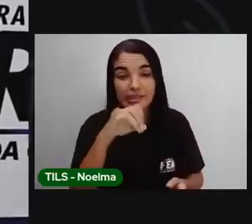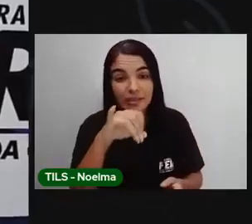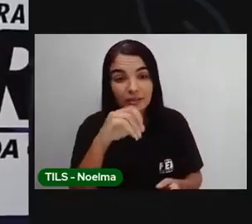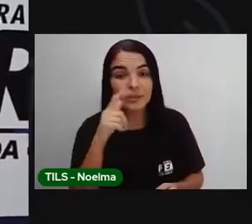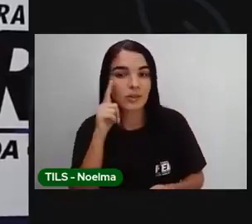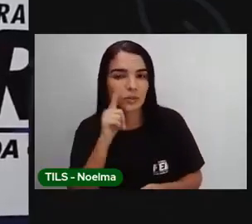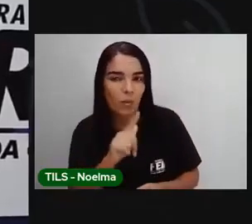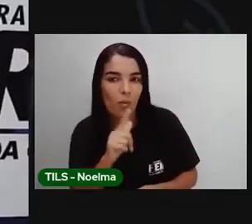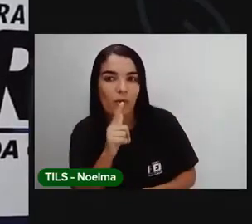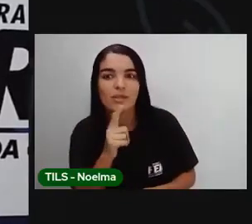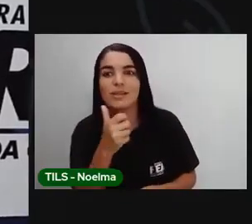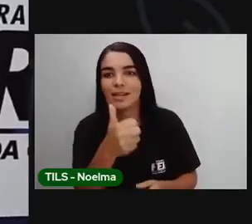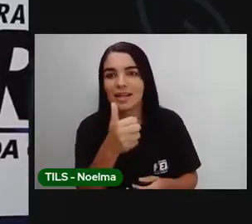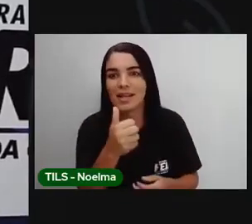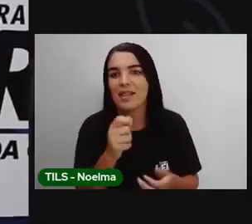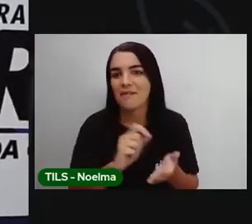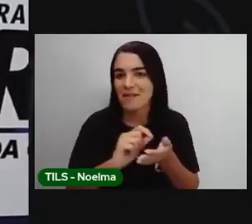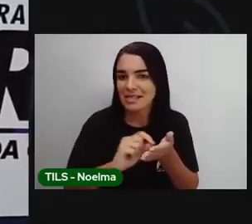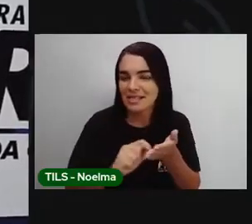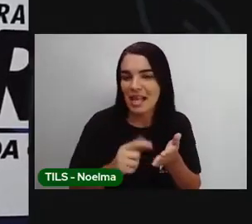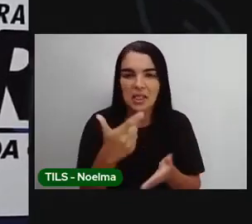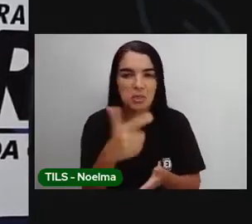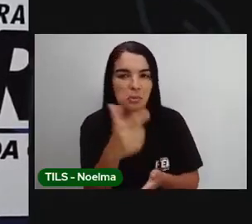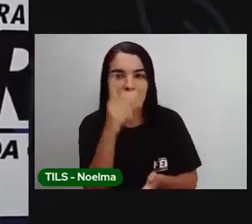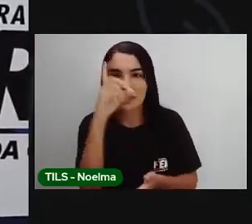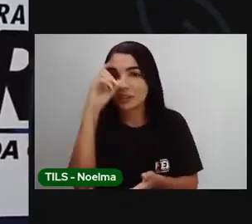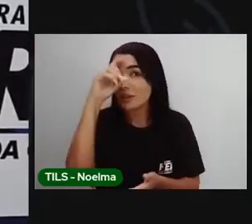indo super bem, se estão tendo dificuldade,